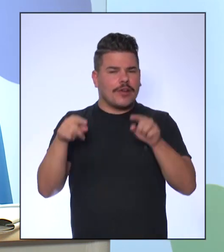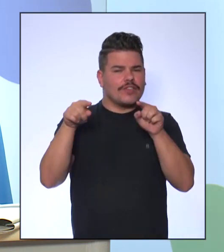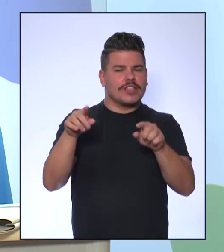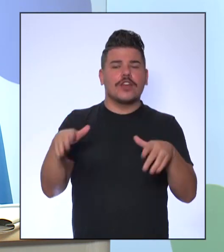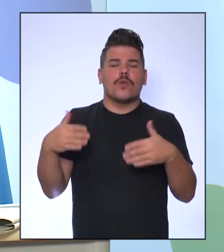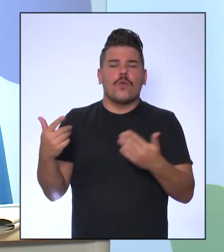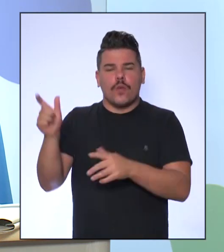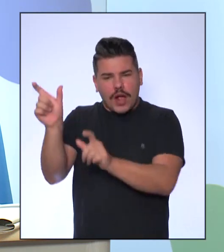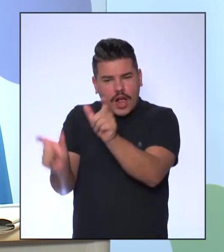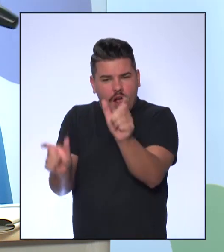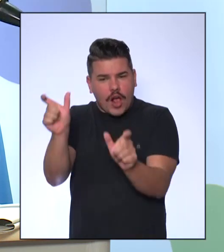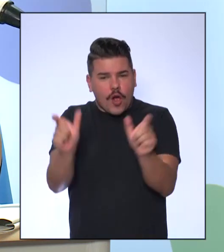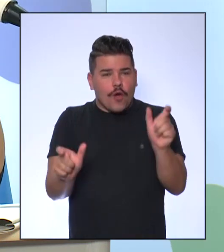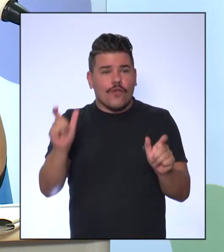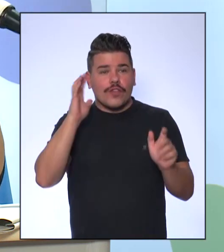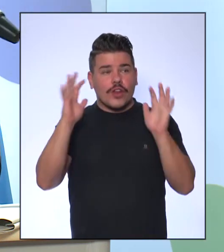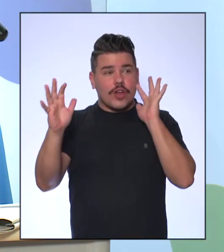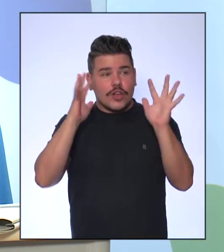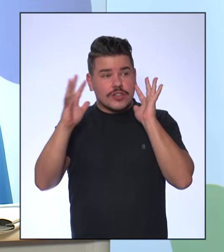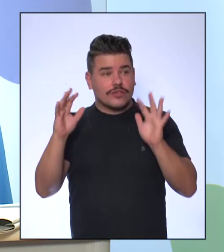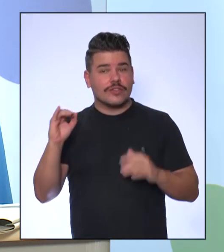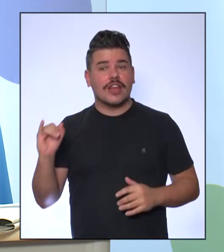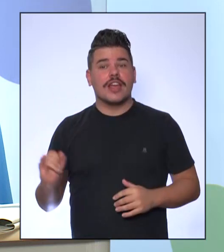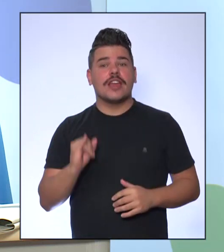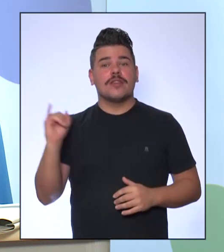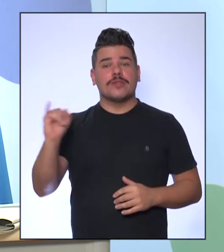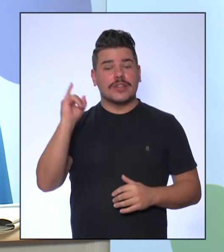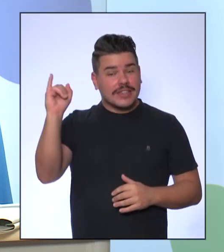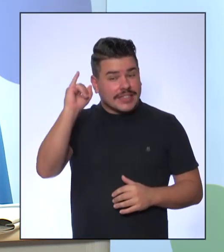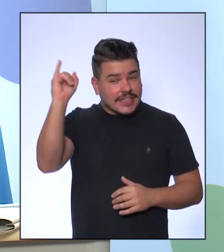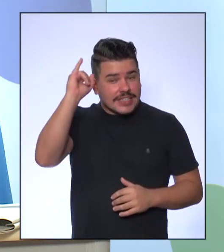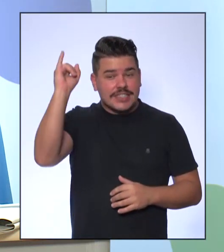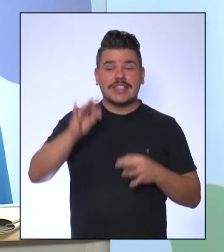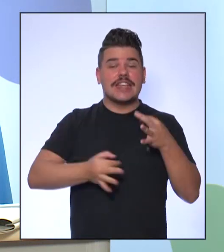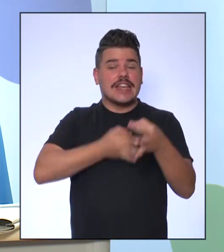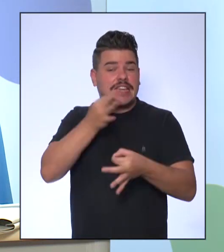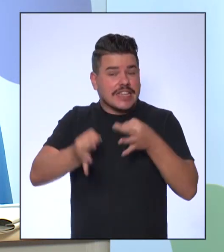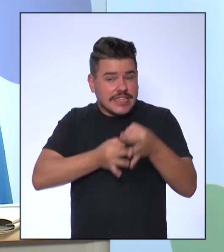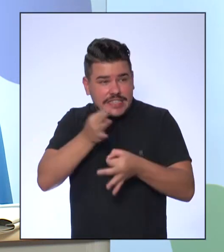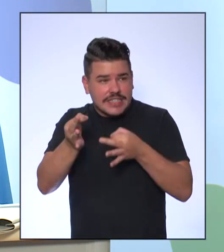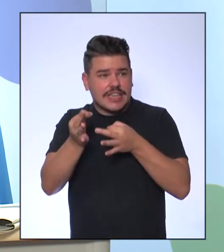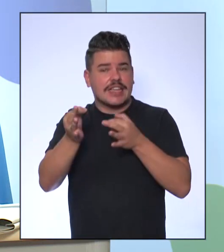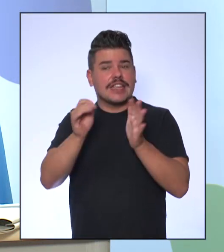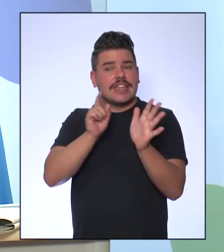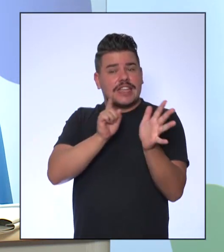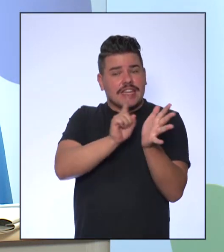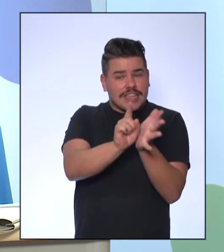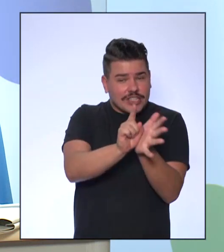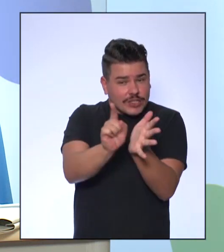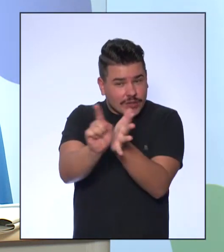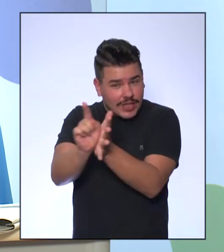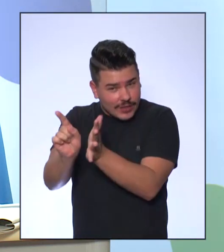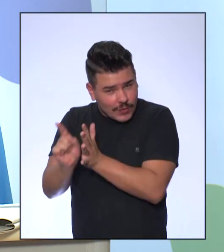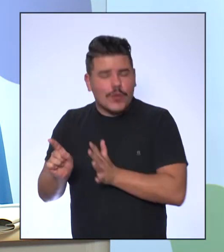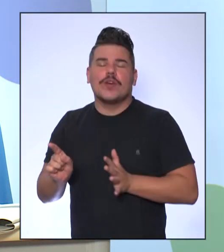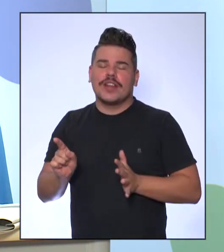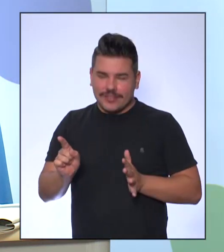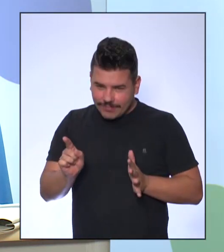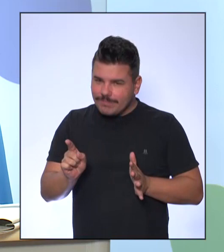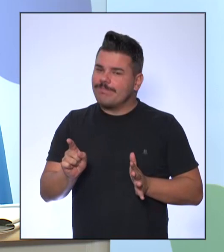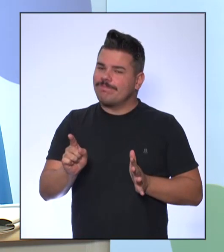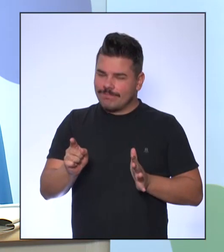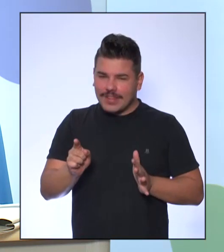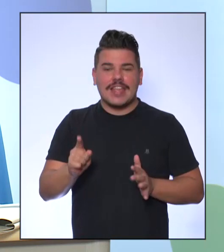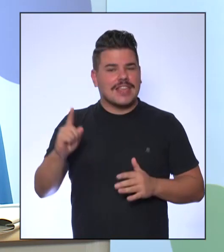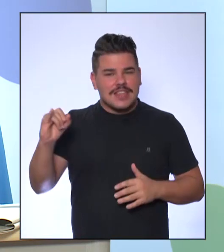é importante que a atitude crítica e questionadora ela seja evidenciada